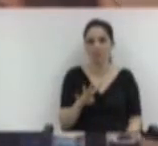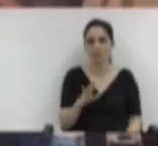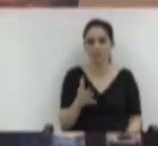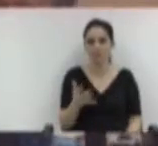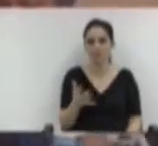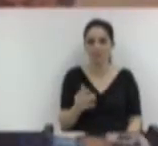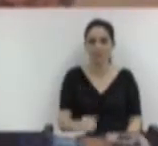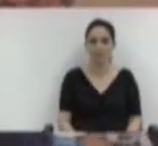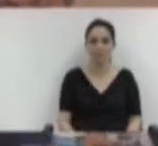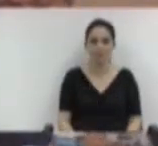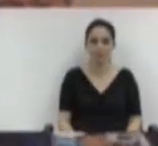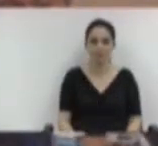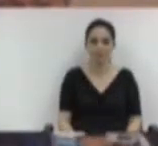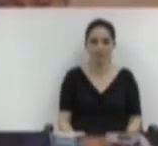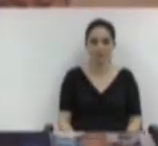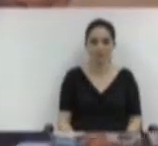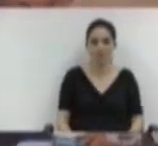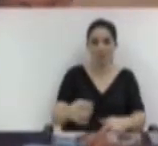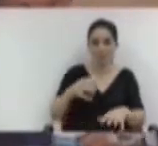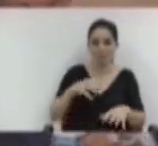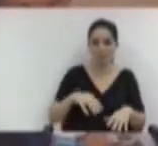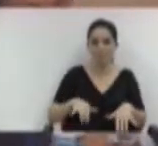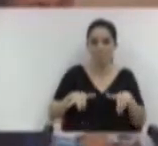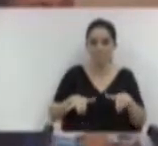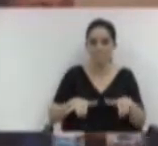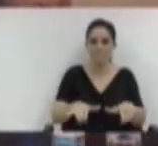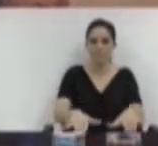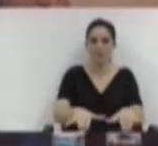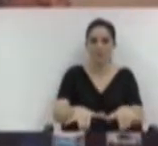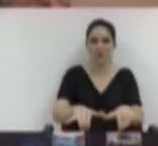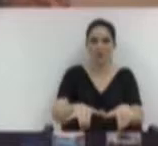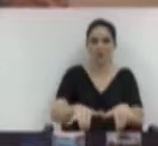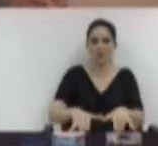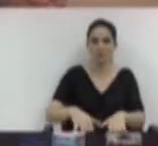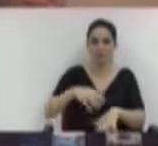do mercado municipal. Não é possível, gente.